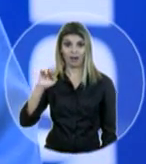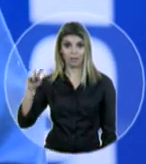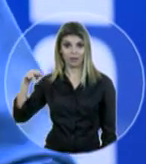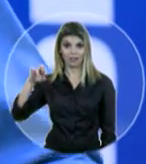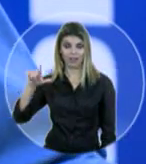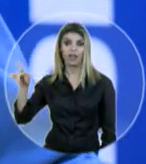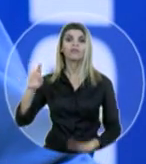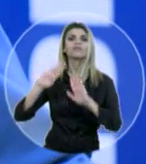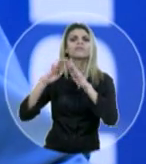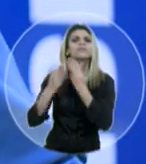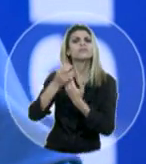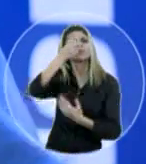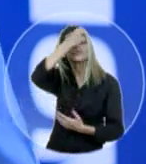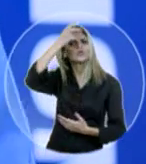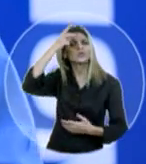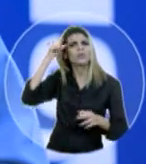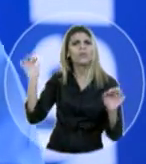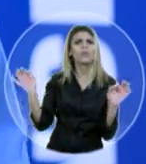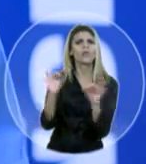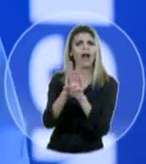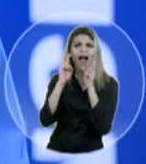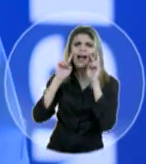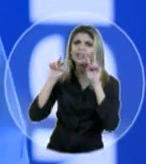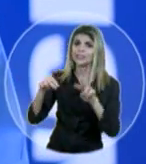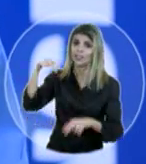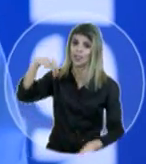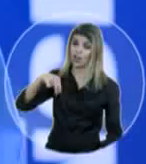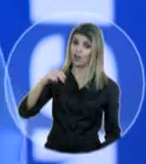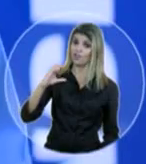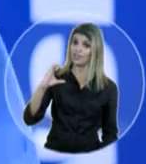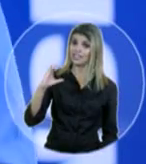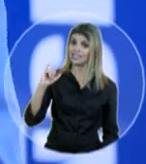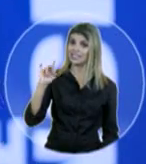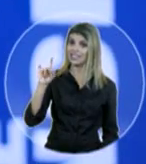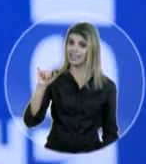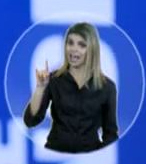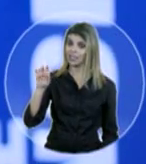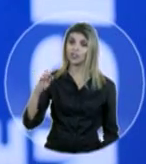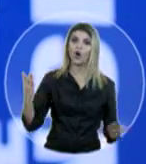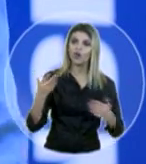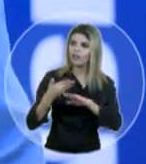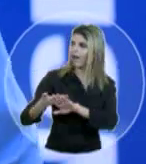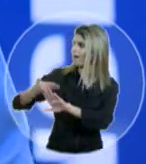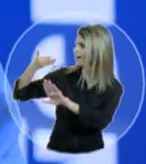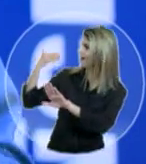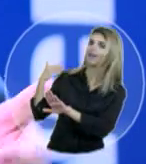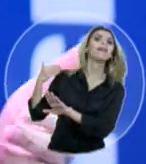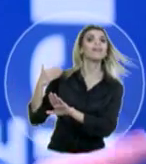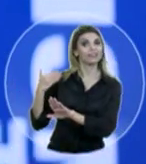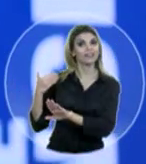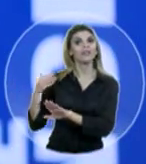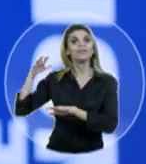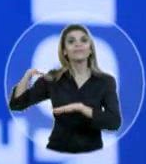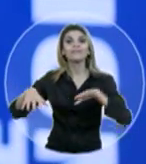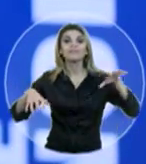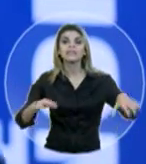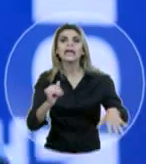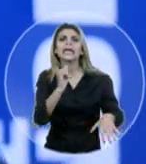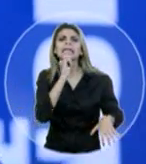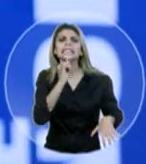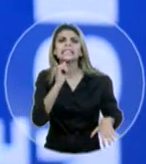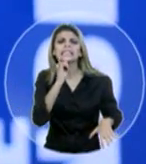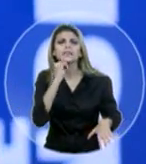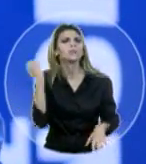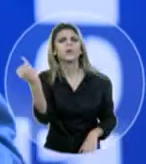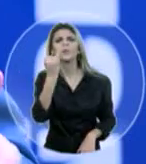Neto, ou a Unidade Municipal de Pronto Atendimento de Nova Cidade, que está bem aqui atrás de mim, são dois grandes exemplos